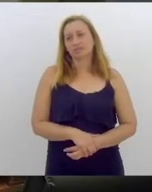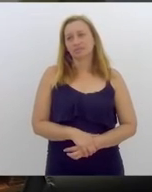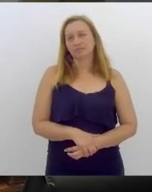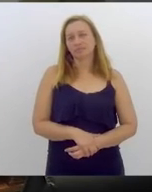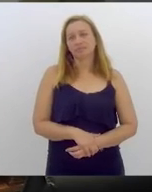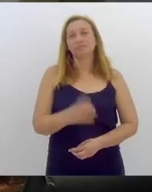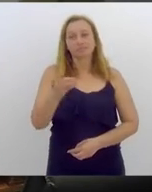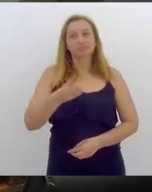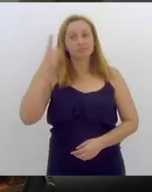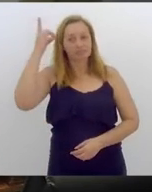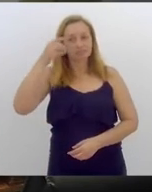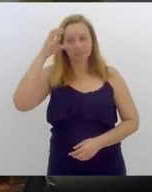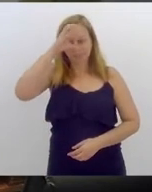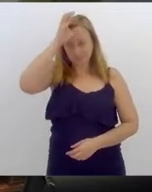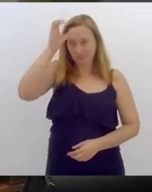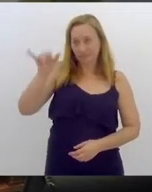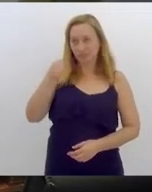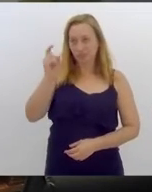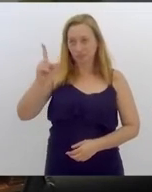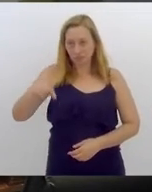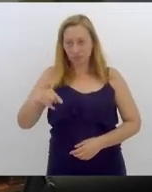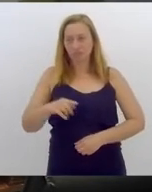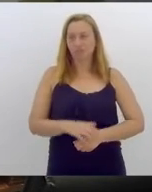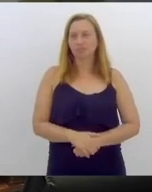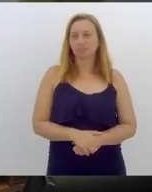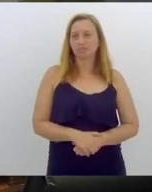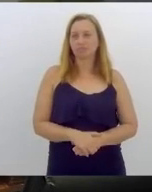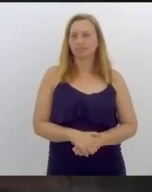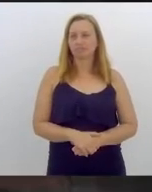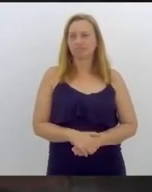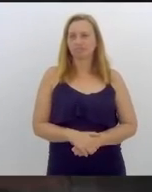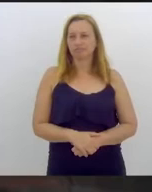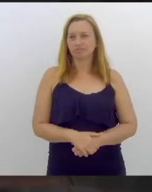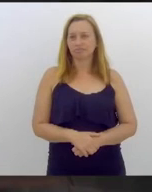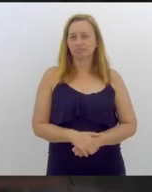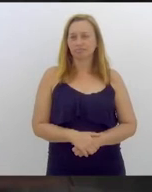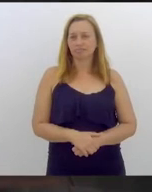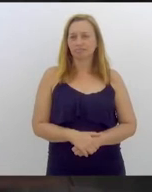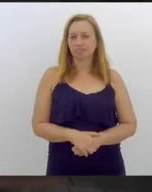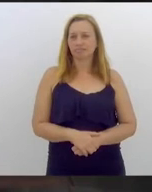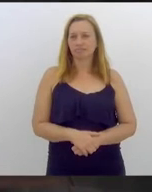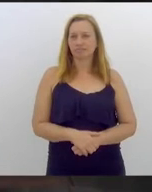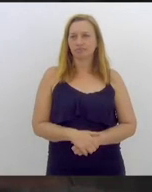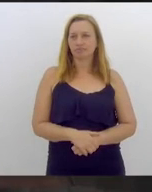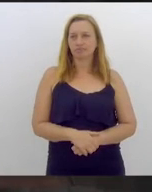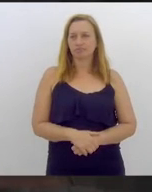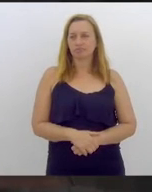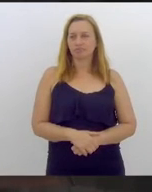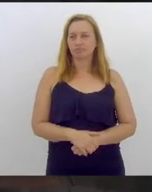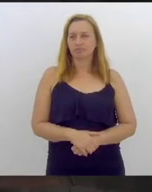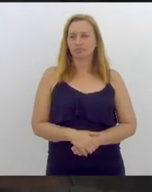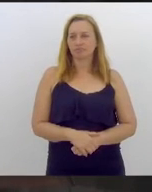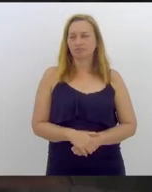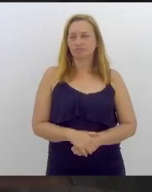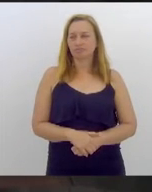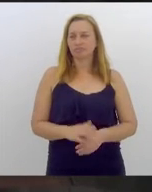deputada tia Ju que Preside a nossa sessão hoje